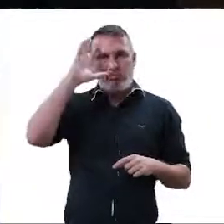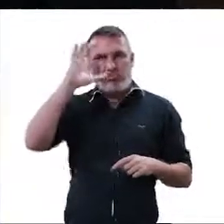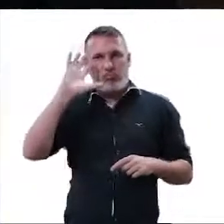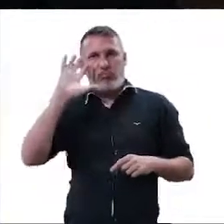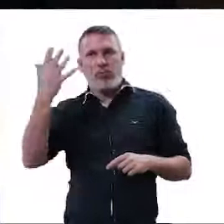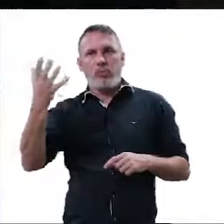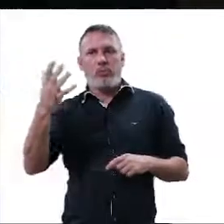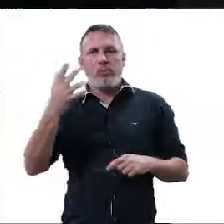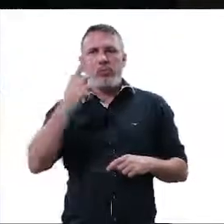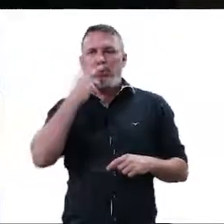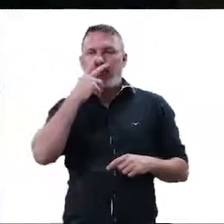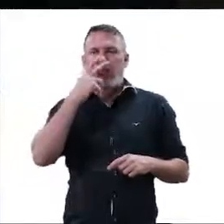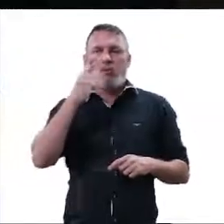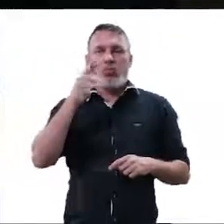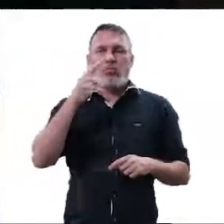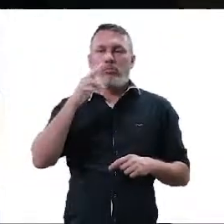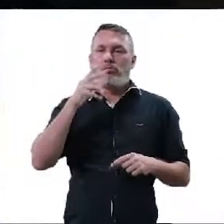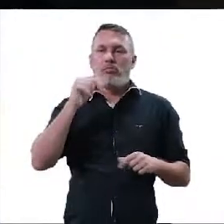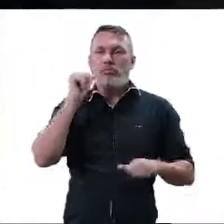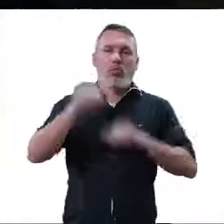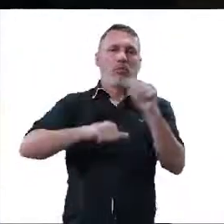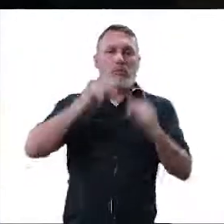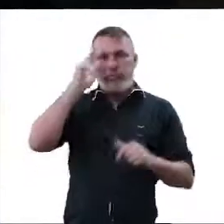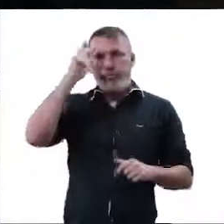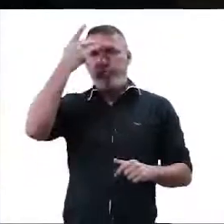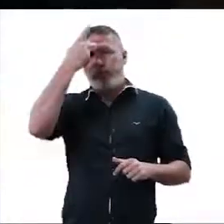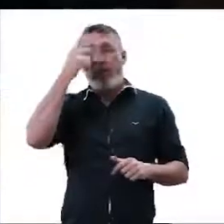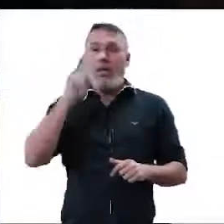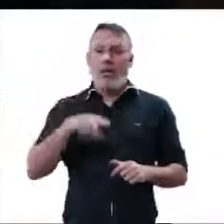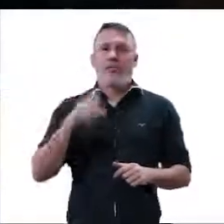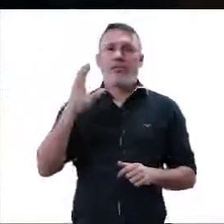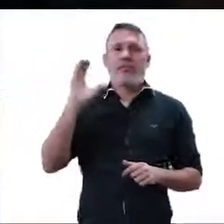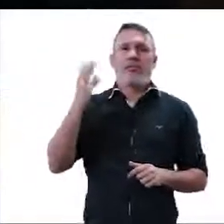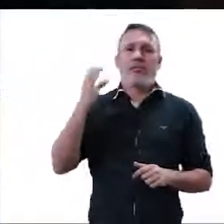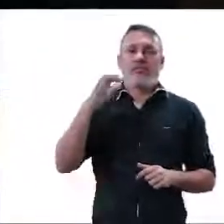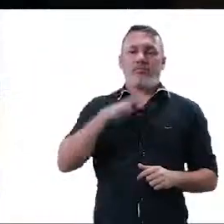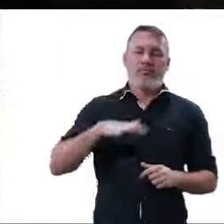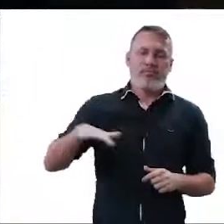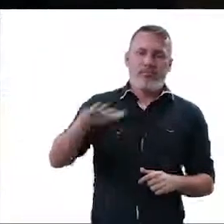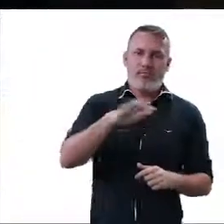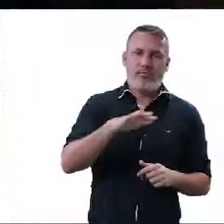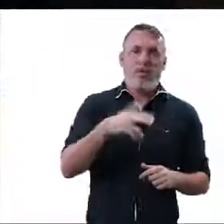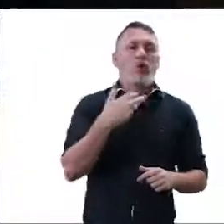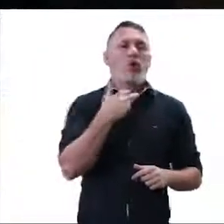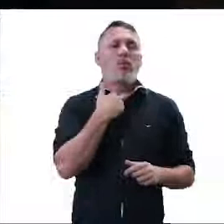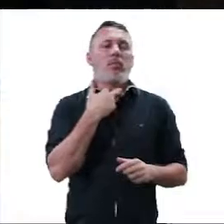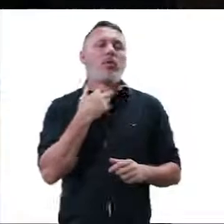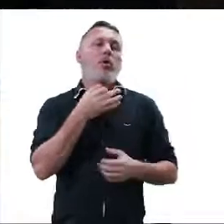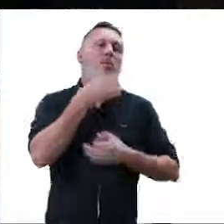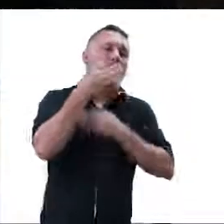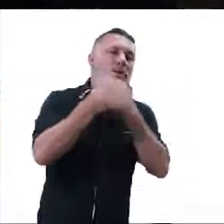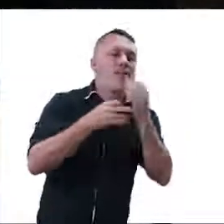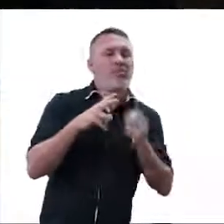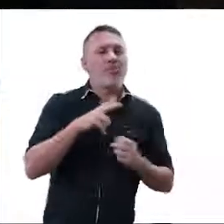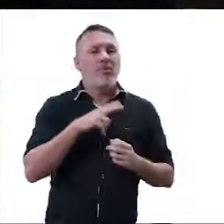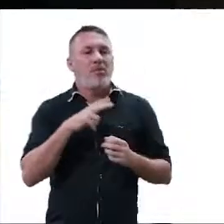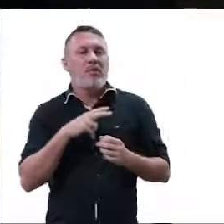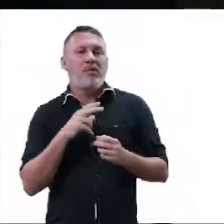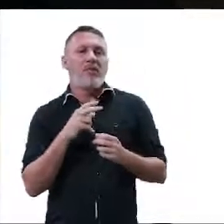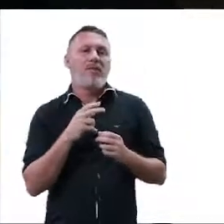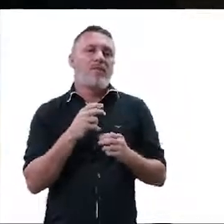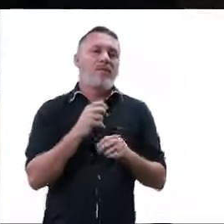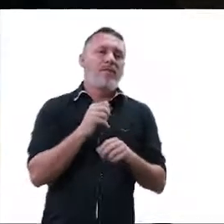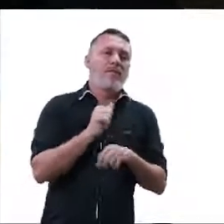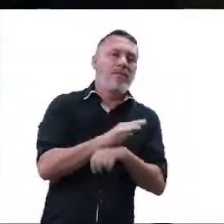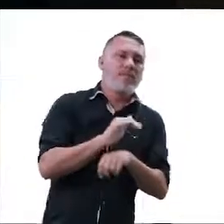bastante interessante na concepção do pensamento kantiano, essa divisão da humanidade em 3 estágios,